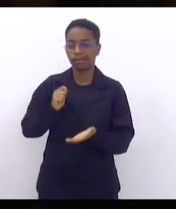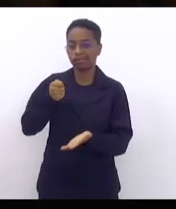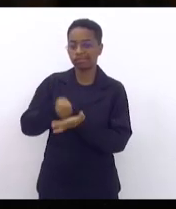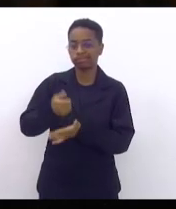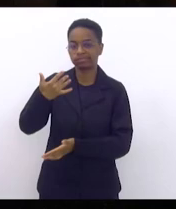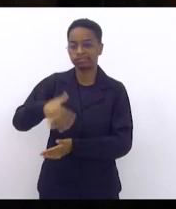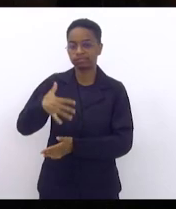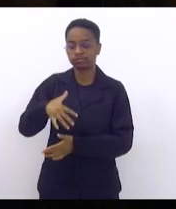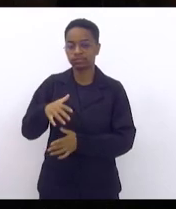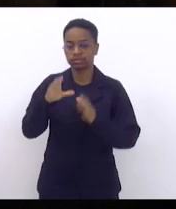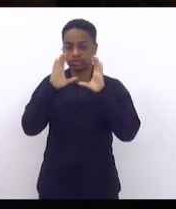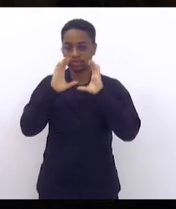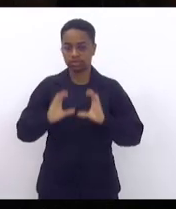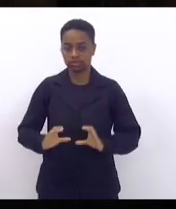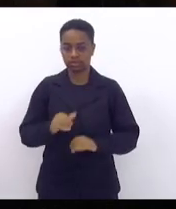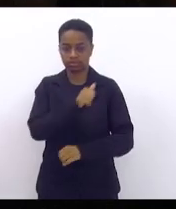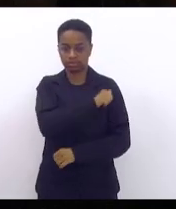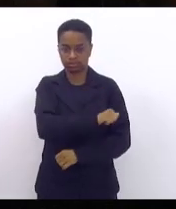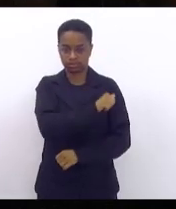Fluminense